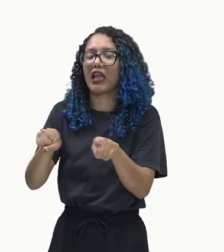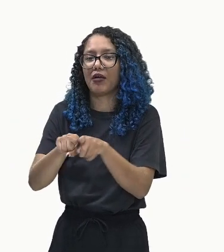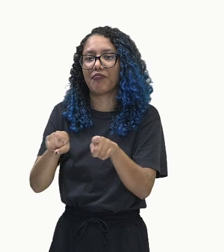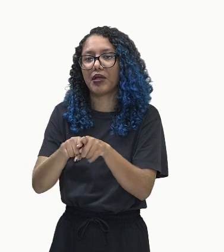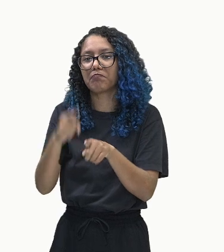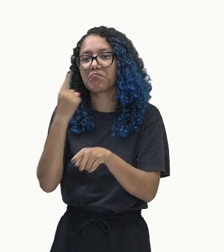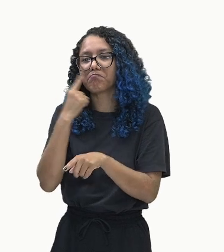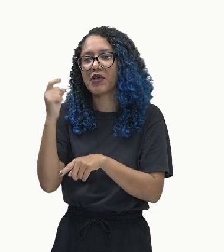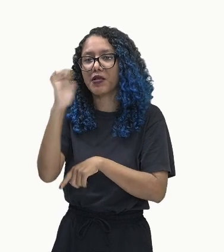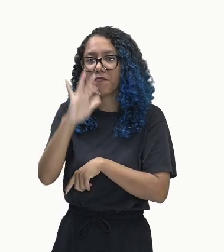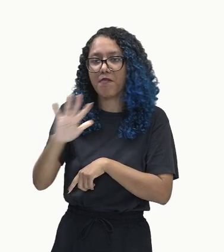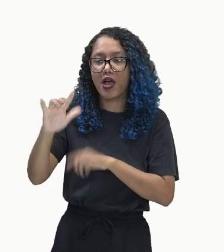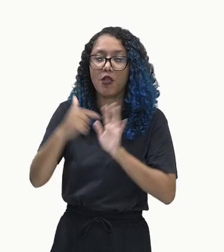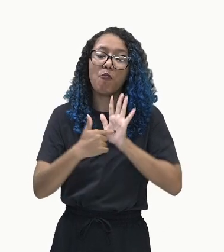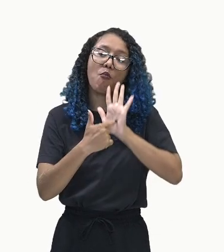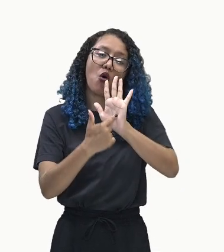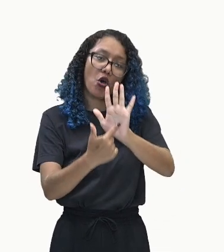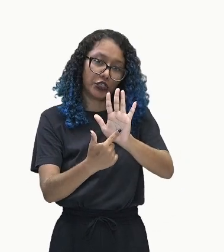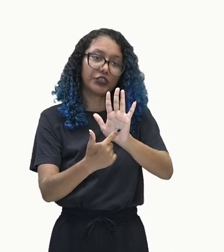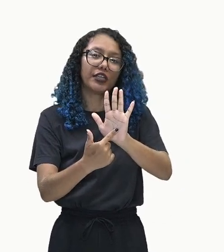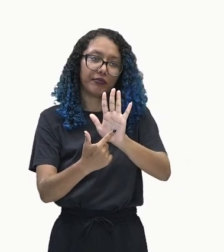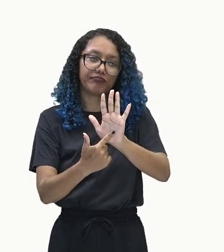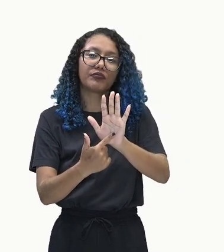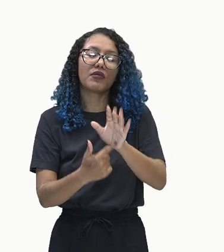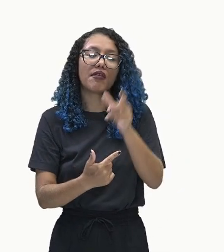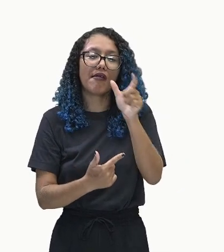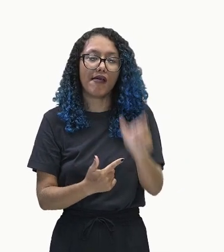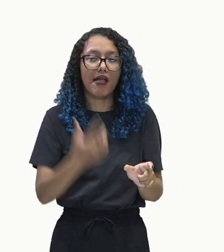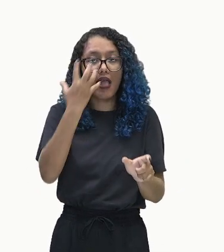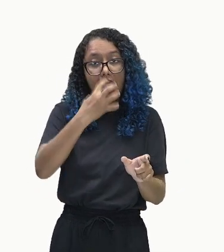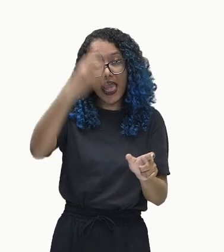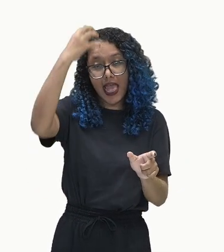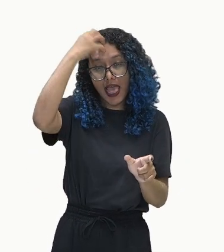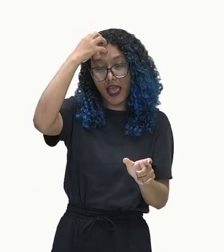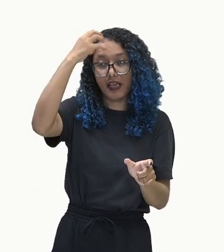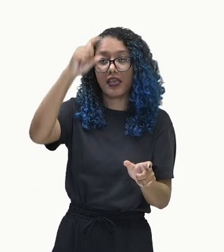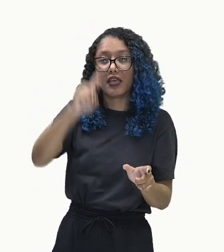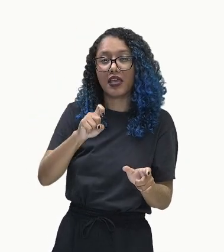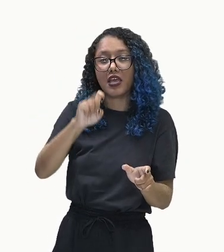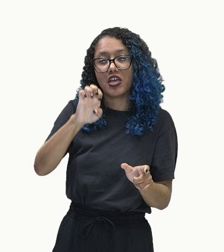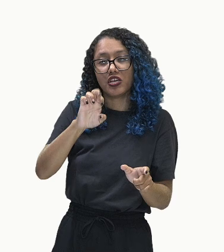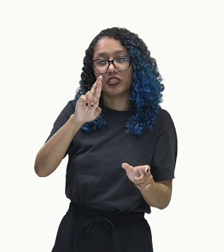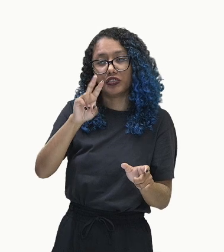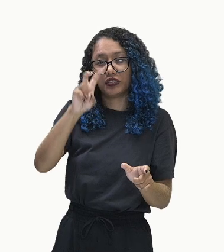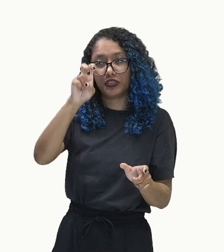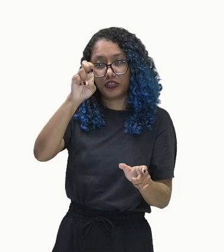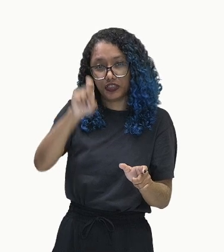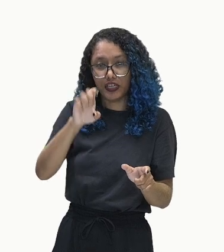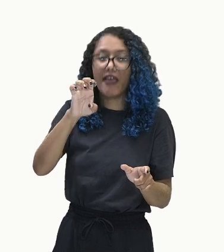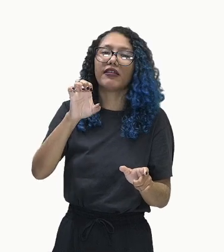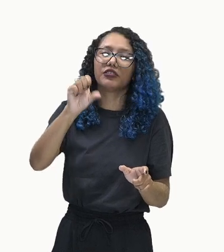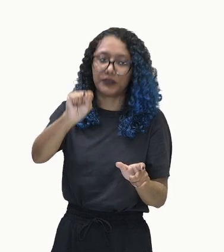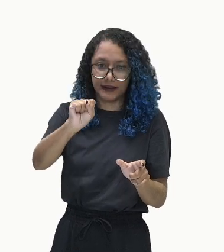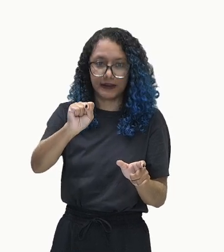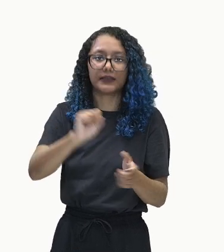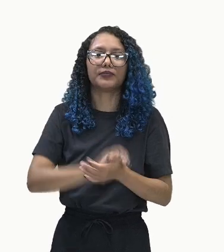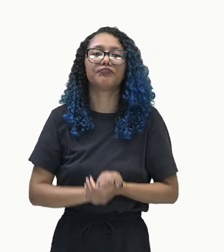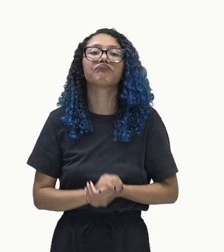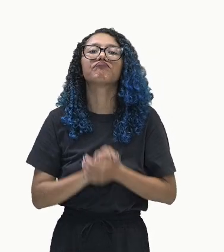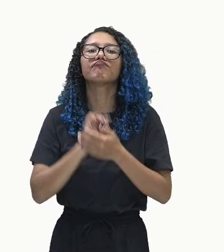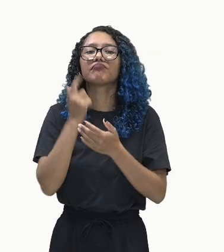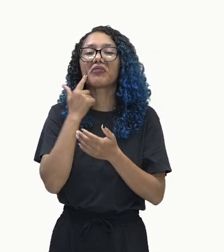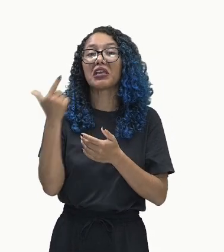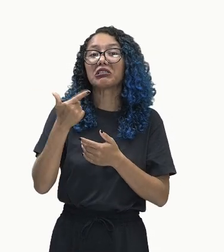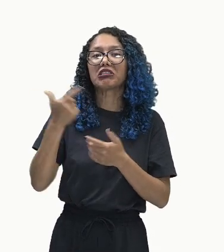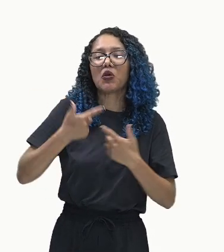Do Xerxes I, tá? Que é aí o rei persa. Então, a gente vai ter essa batalha de Termópilas, é aquela,